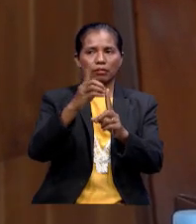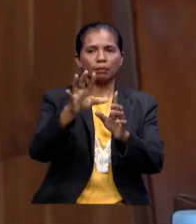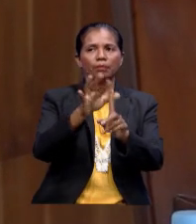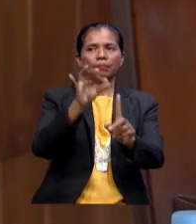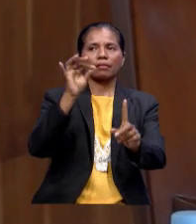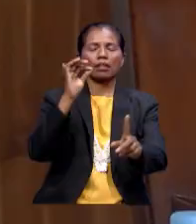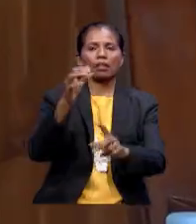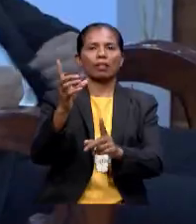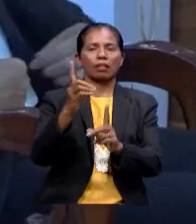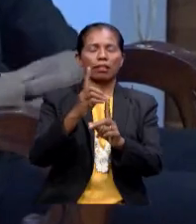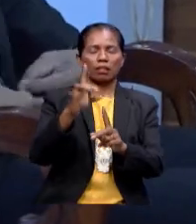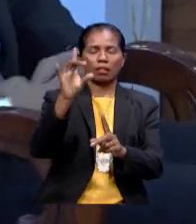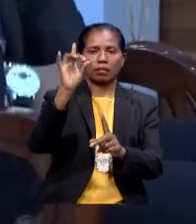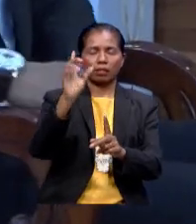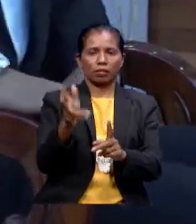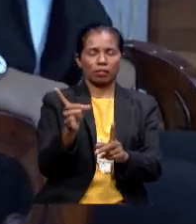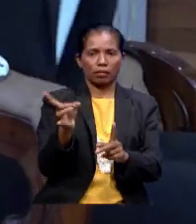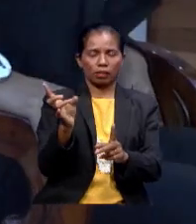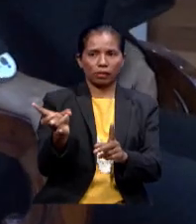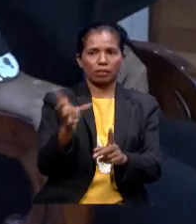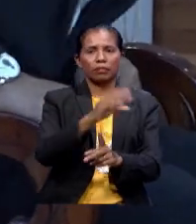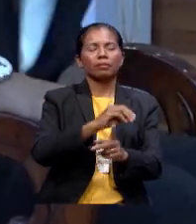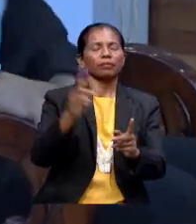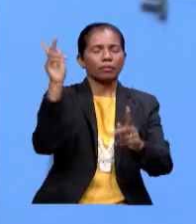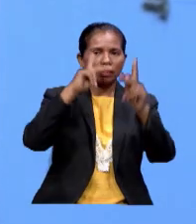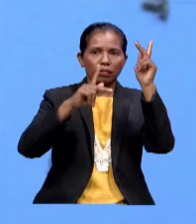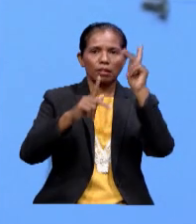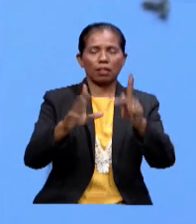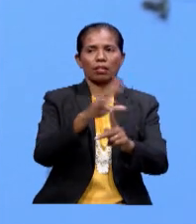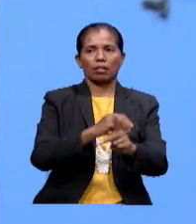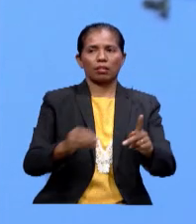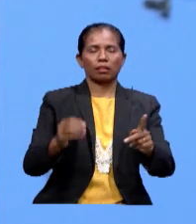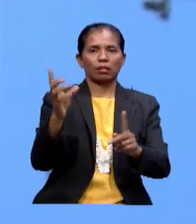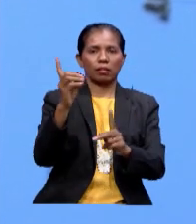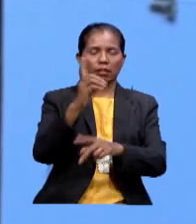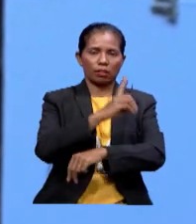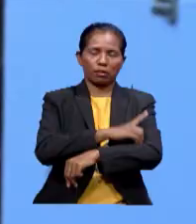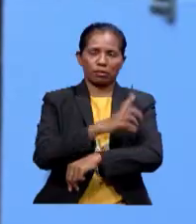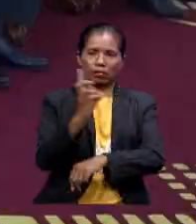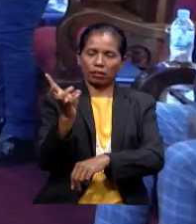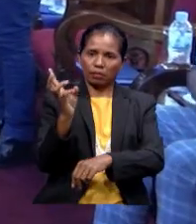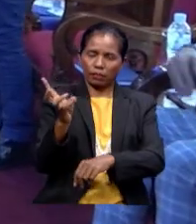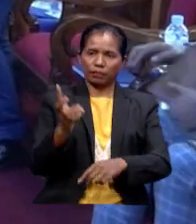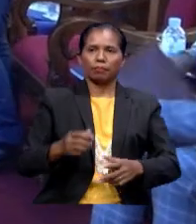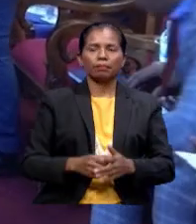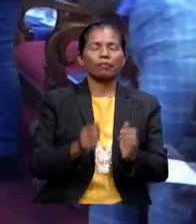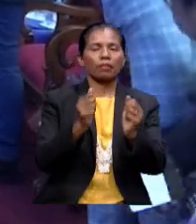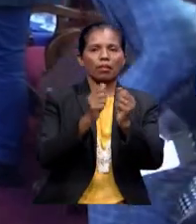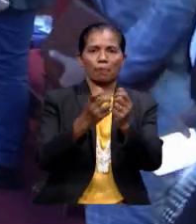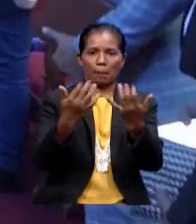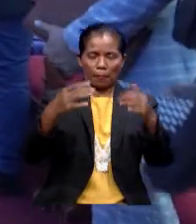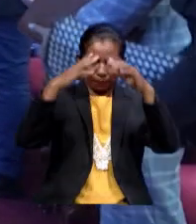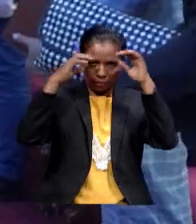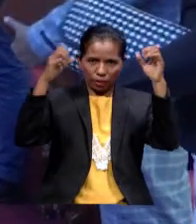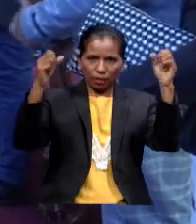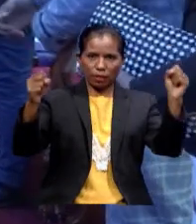pelo menos loron ualo nulo antes, ca ia caso de solução, pelo menos loron ne nulo antes. Honune de da unne, Presidente